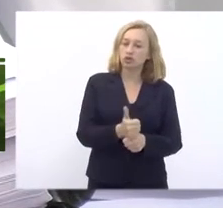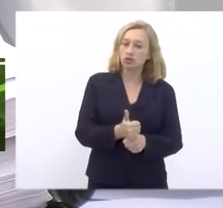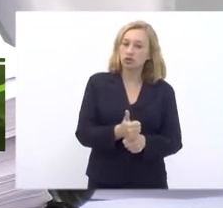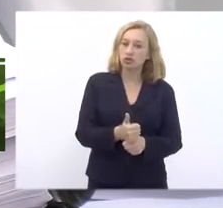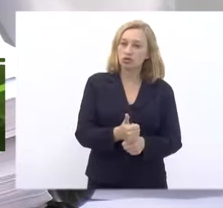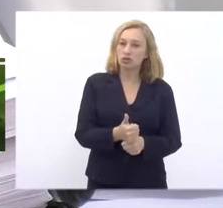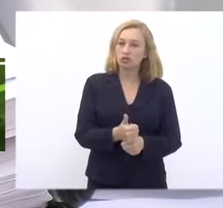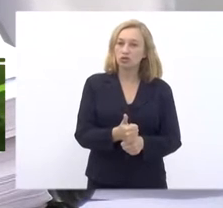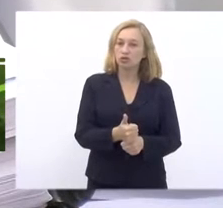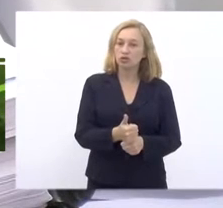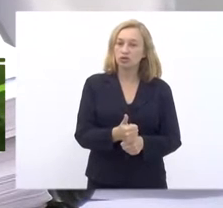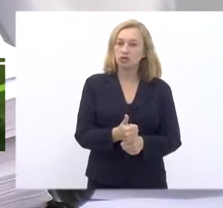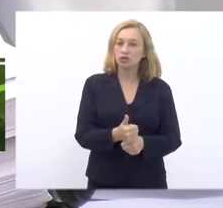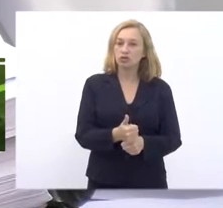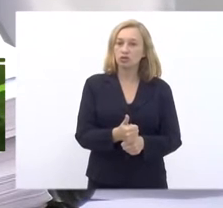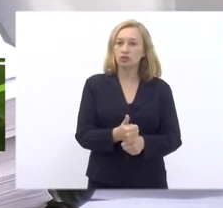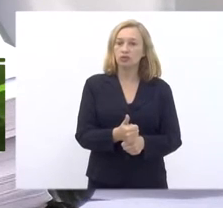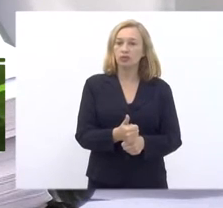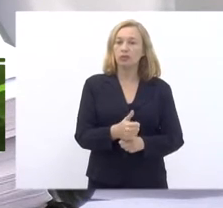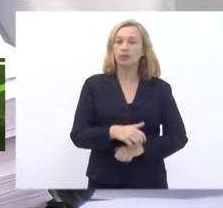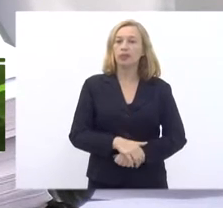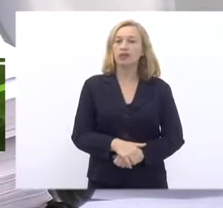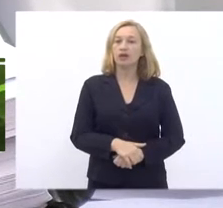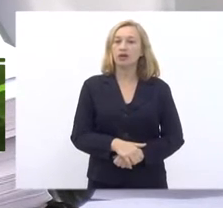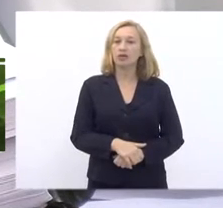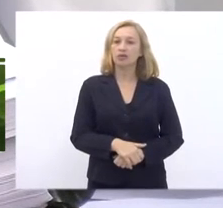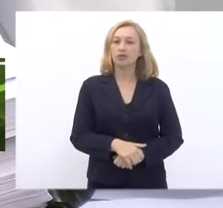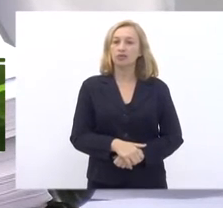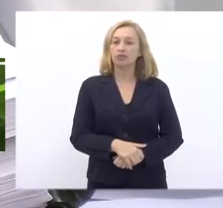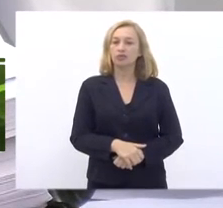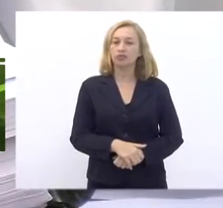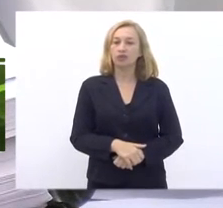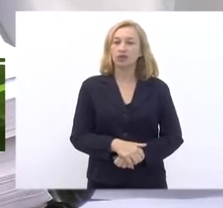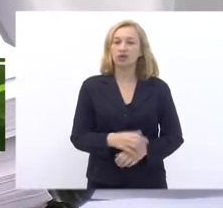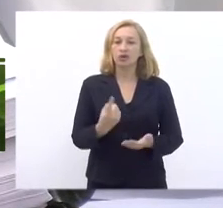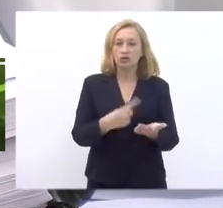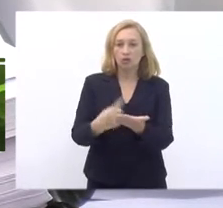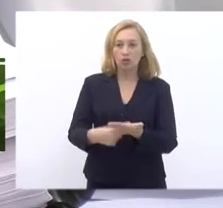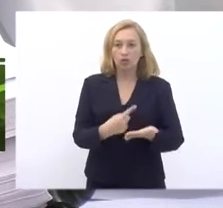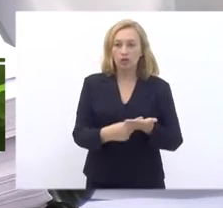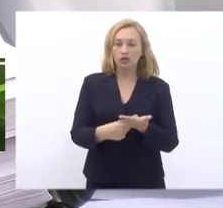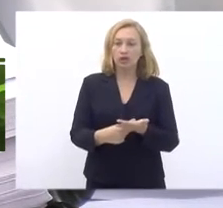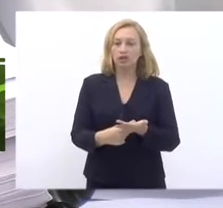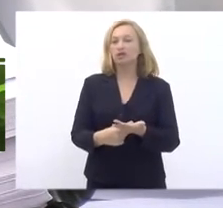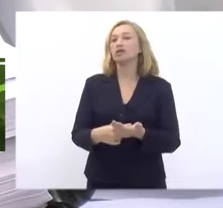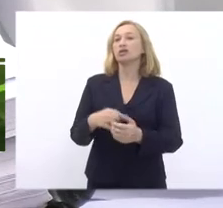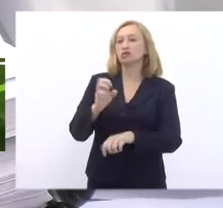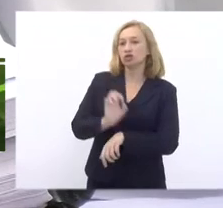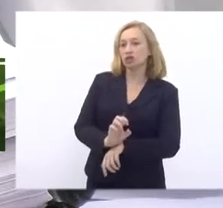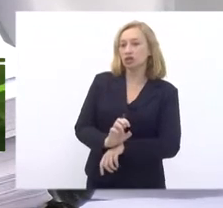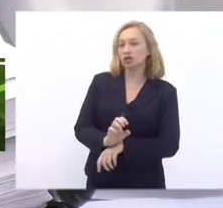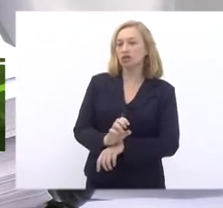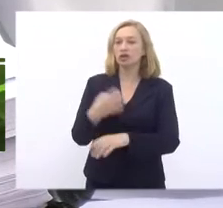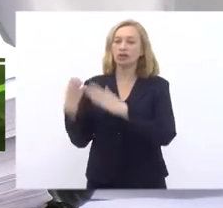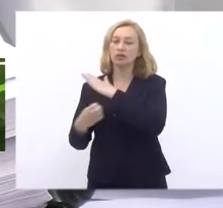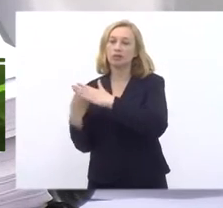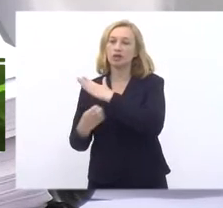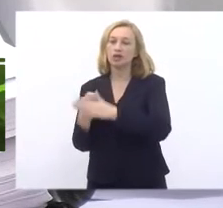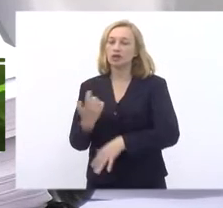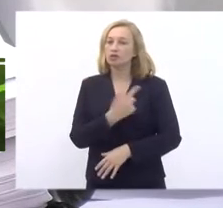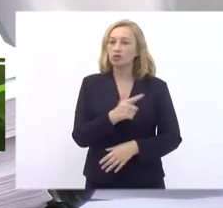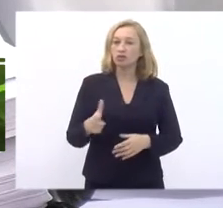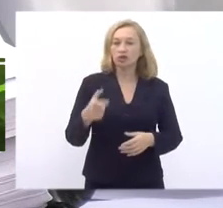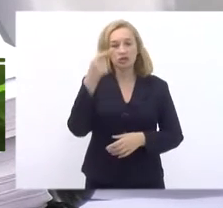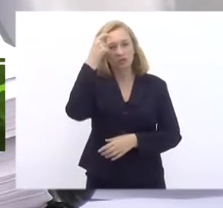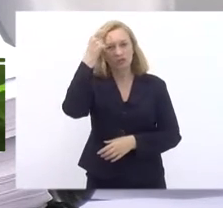por aquele índice ou pelo critério que venha a ser mutuamente acordado entre o Estado e a concessionária, em não havendo consenso